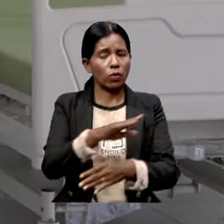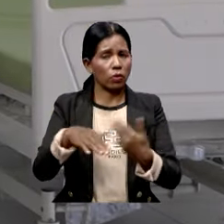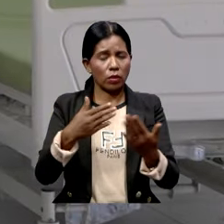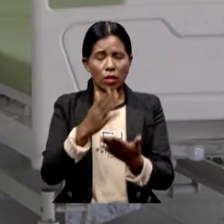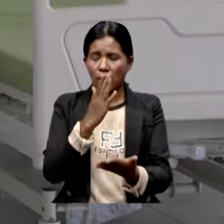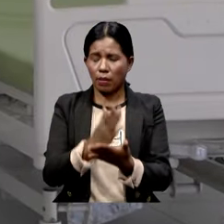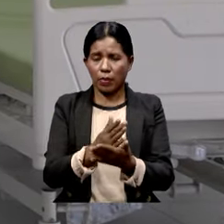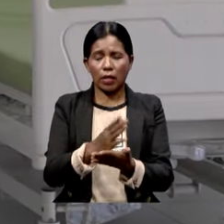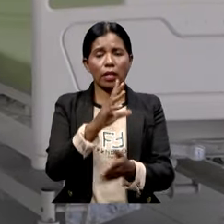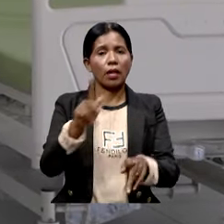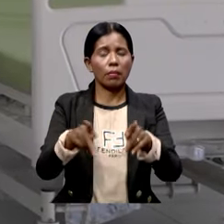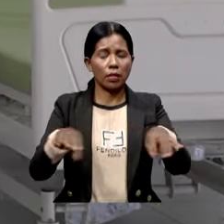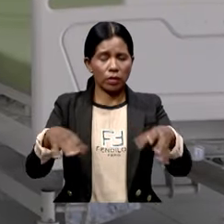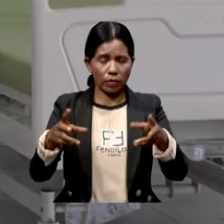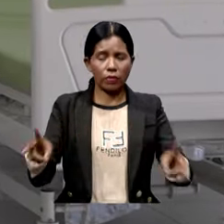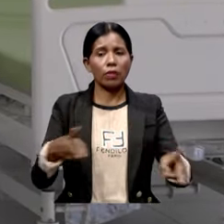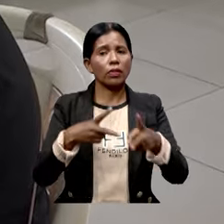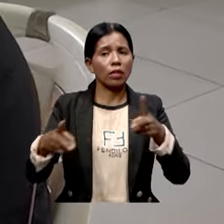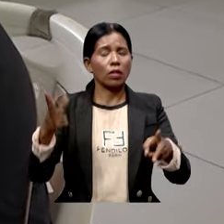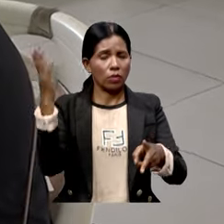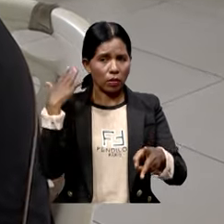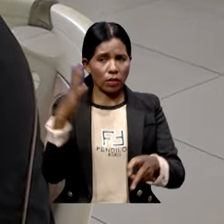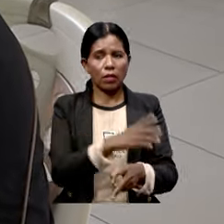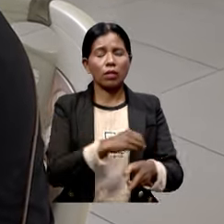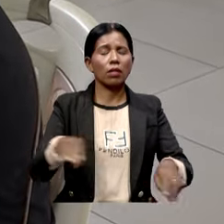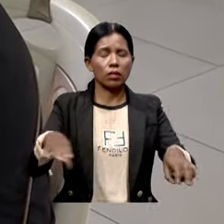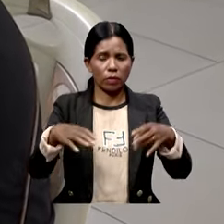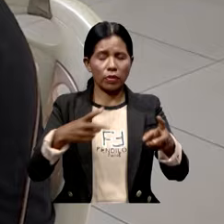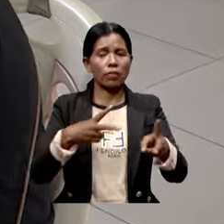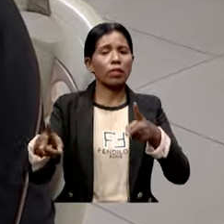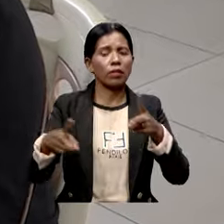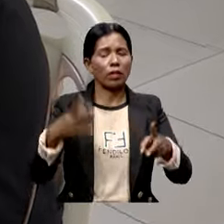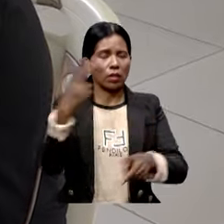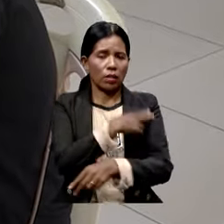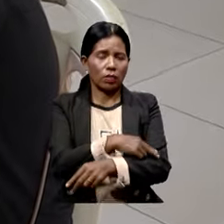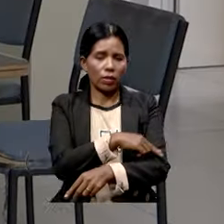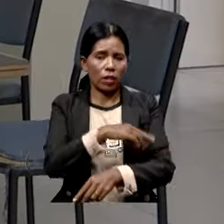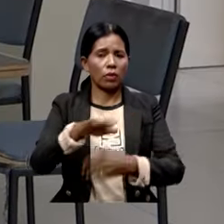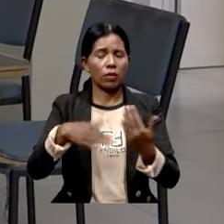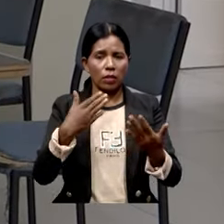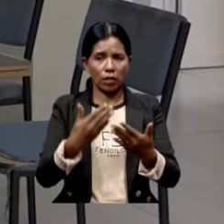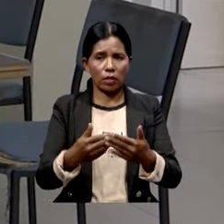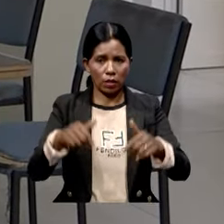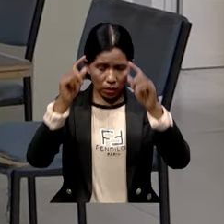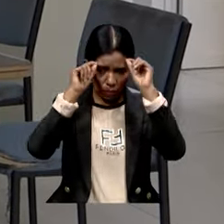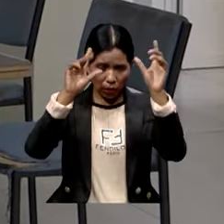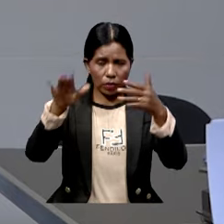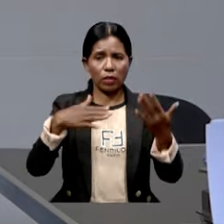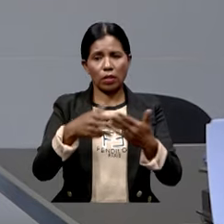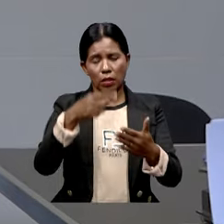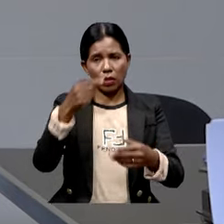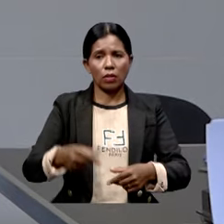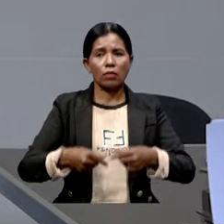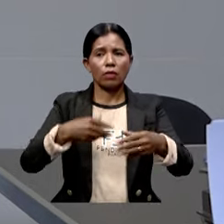para pessoal saúde voluntário Sira nebe magdurante, né? Serviço voluntário e facilidade saúde Sira nebe a território nacional, por razão onde